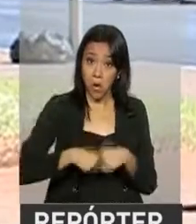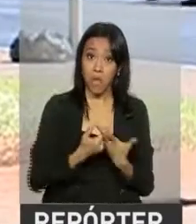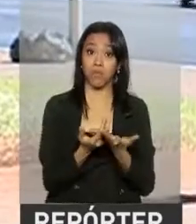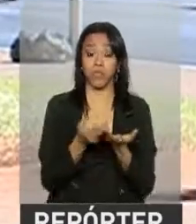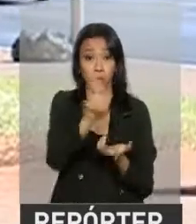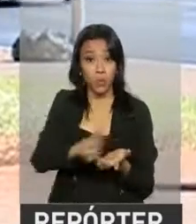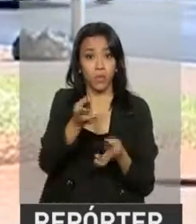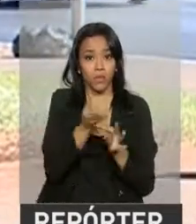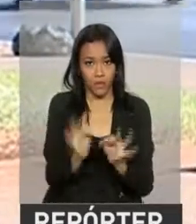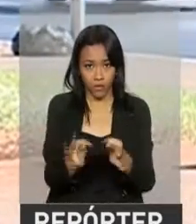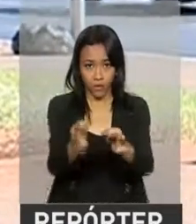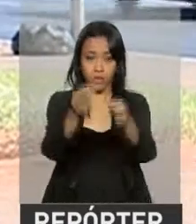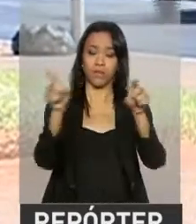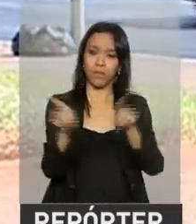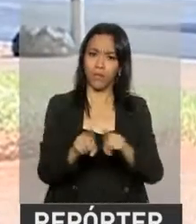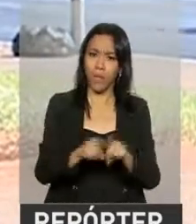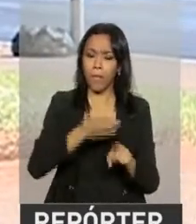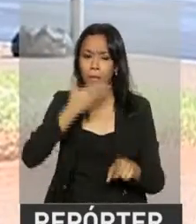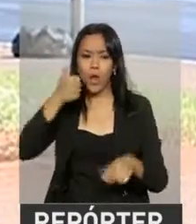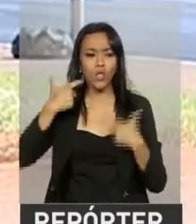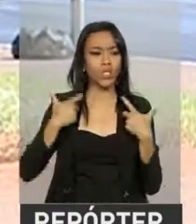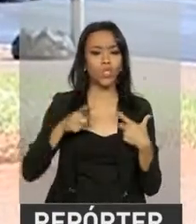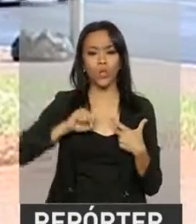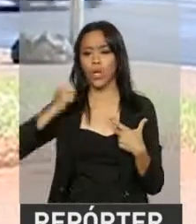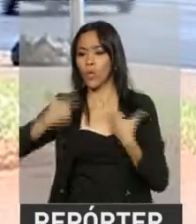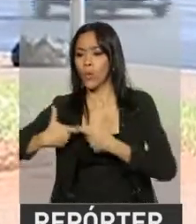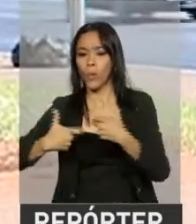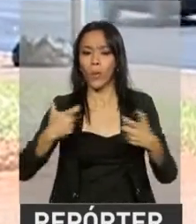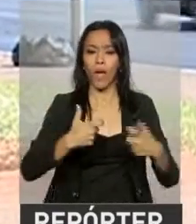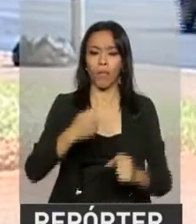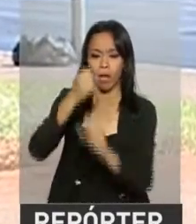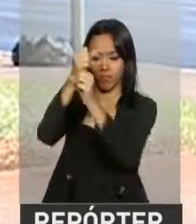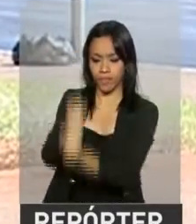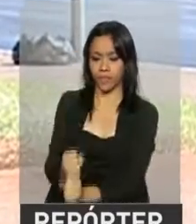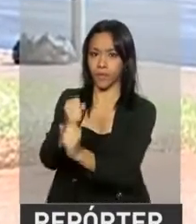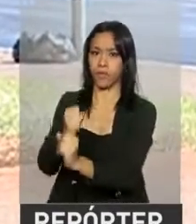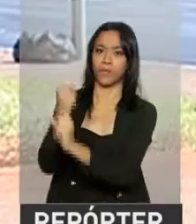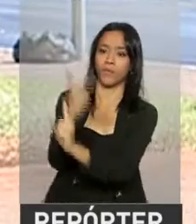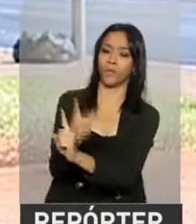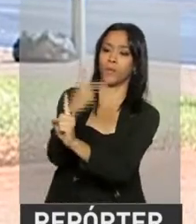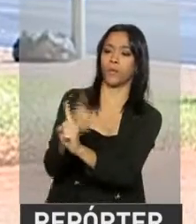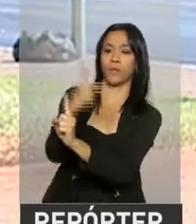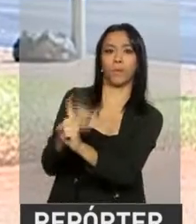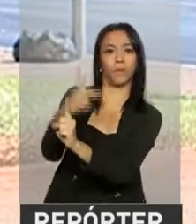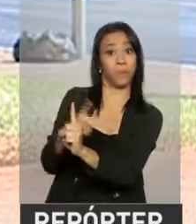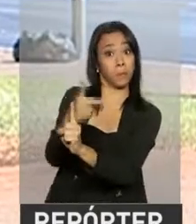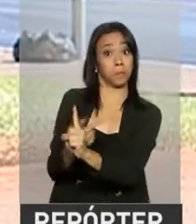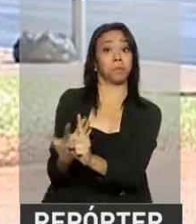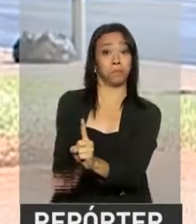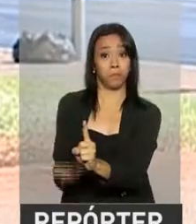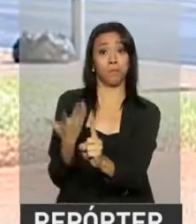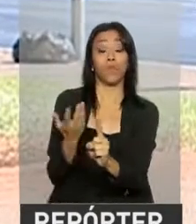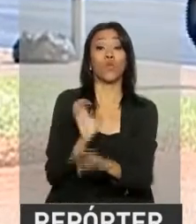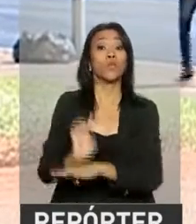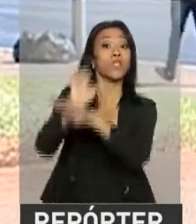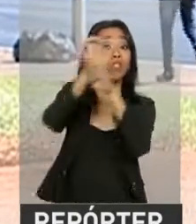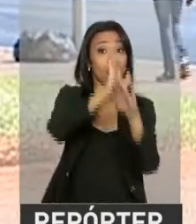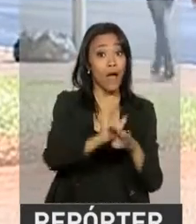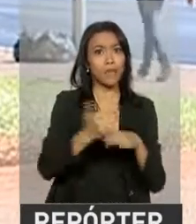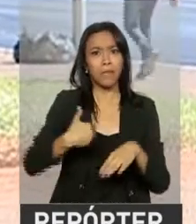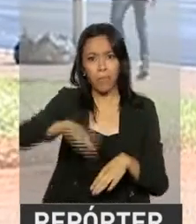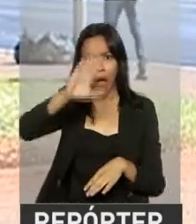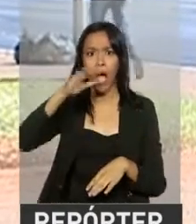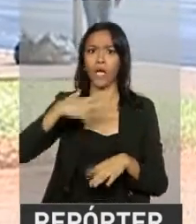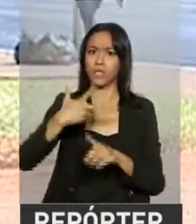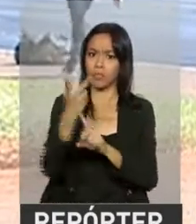e também da melhor escolha dos lugares para a instalação ainda as usinas de energia eólica os estados que mais geram energia